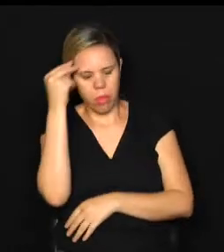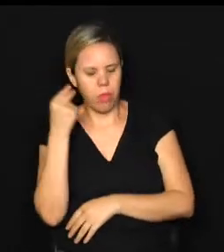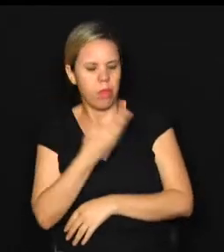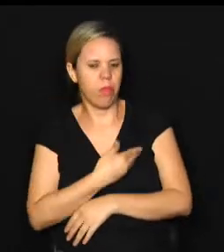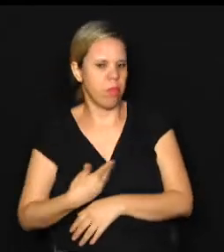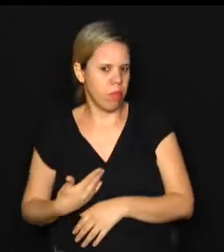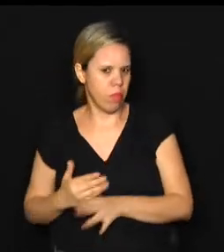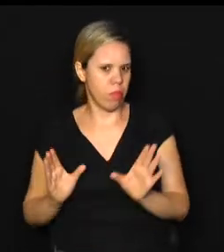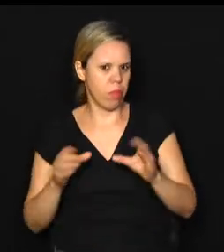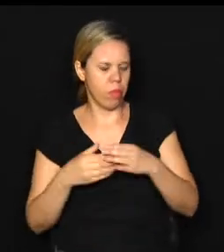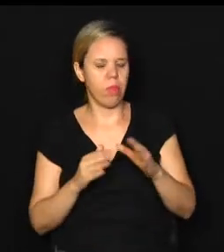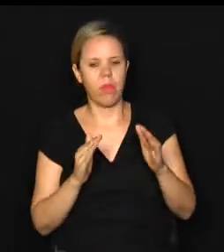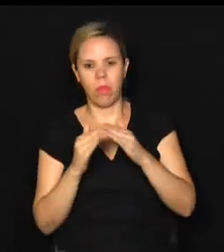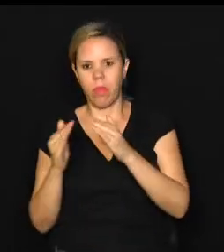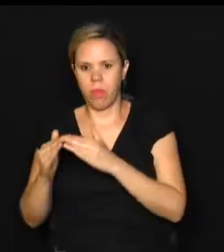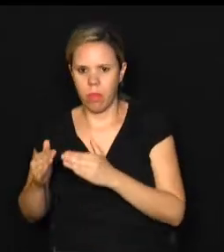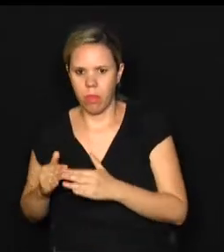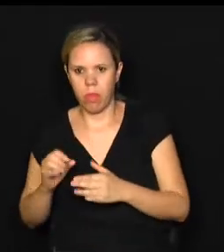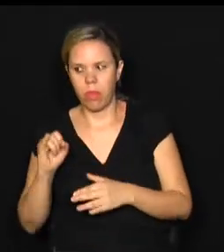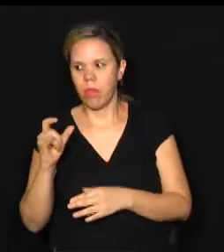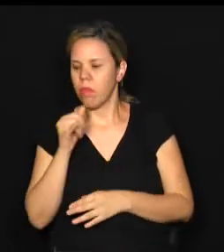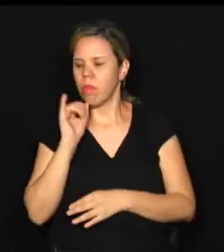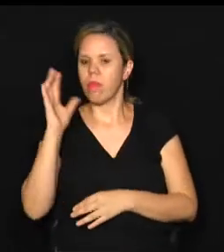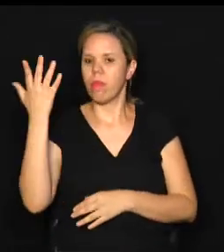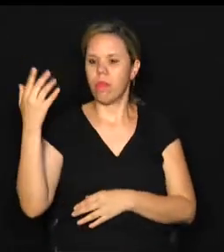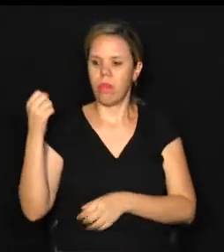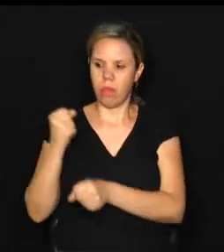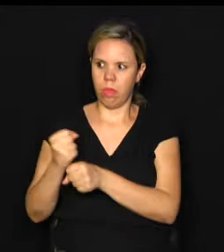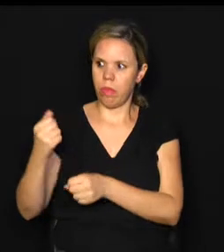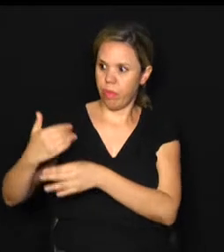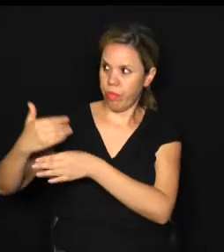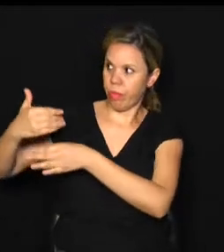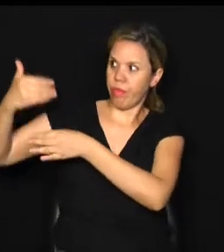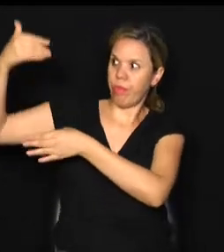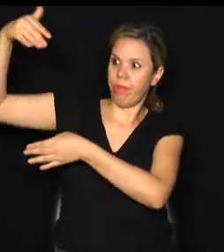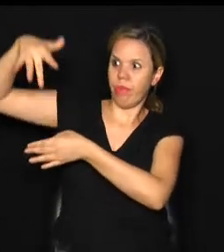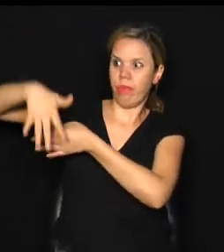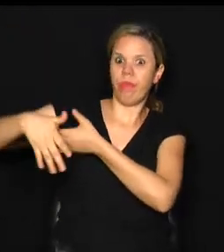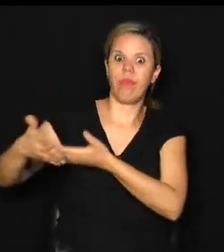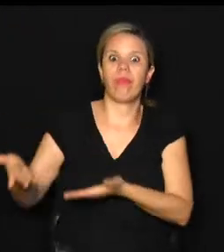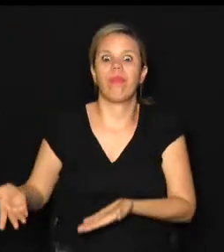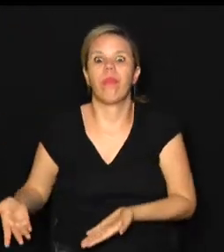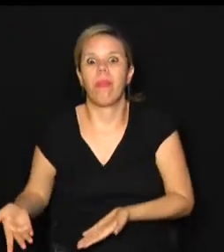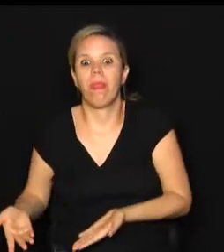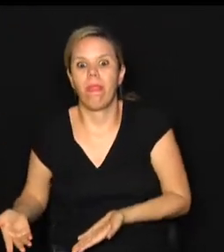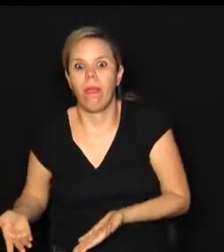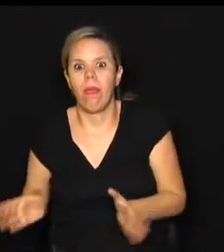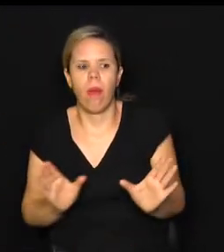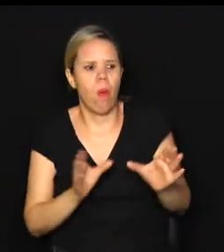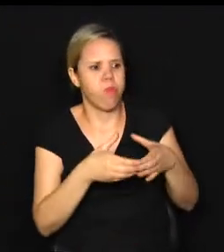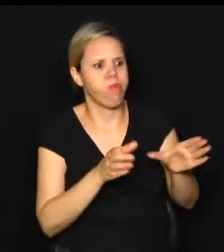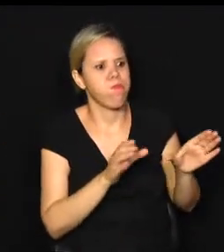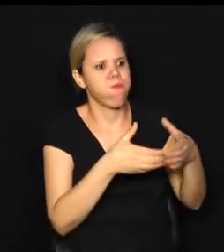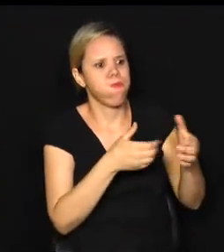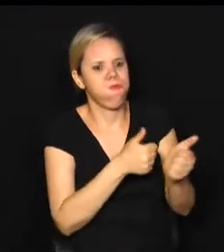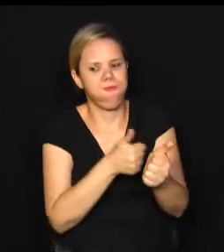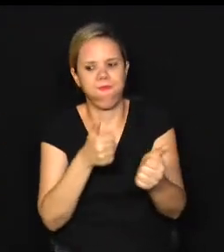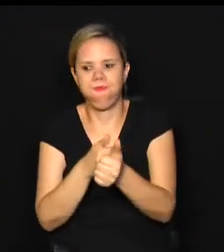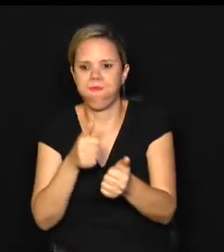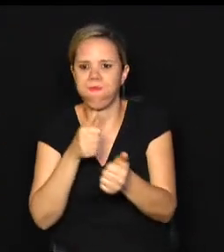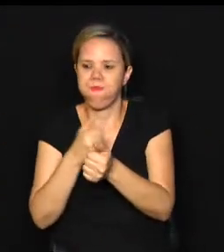condomínios, eu entendo que se a represa for construída realmente aqui, estarão em volta dessa